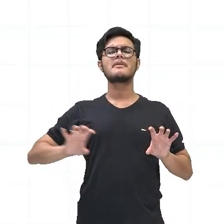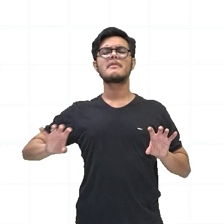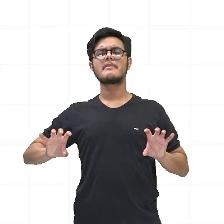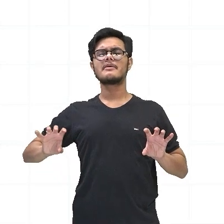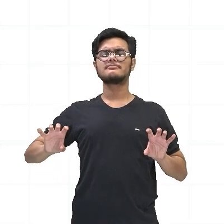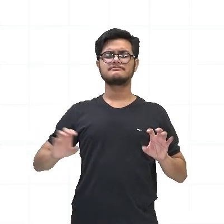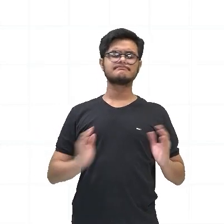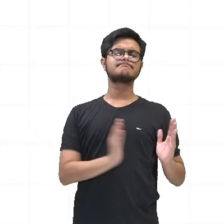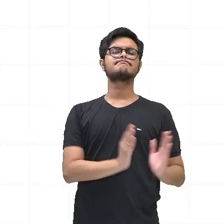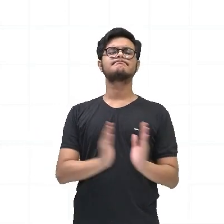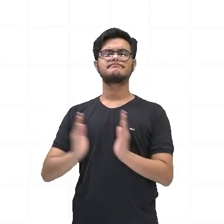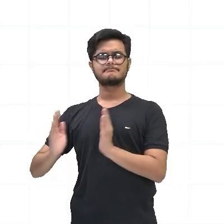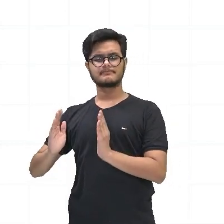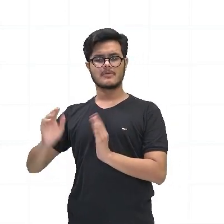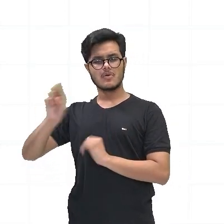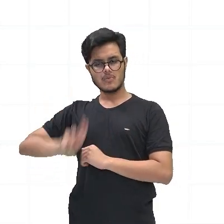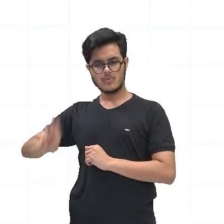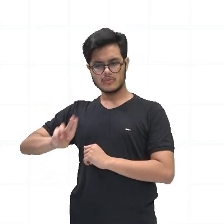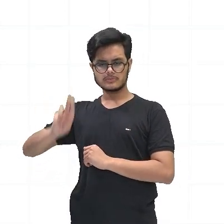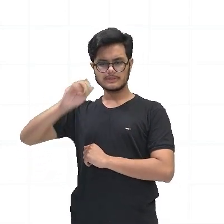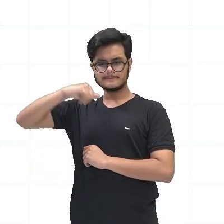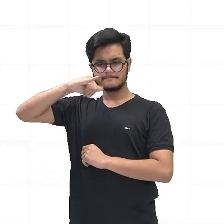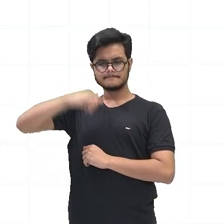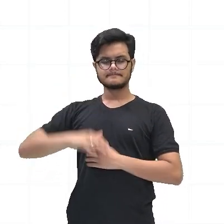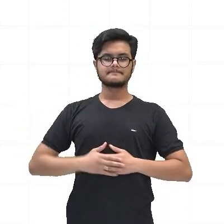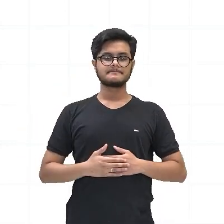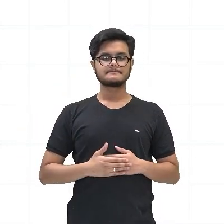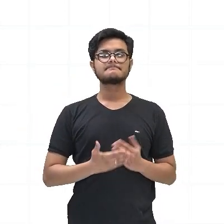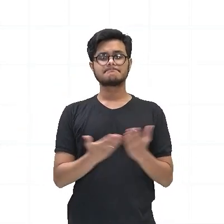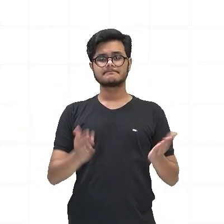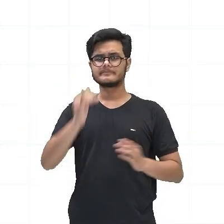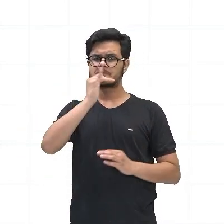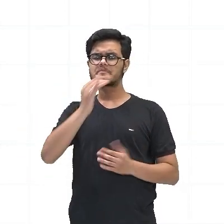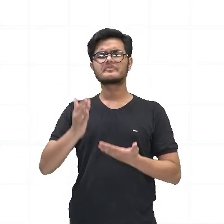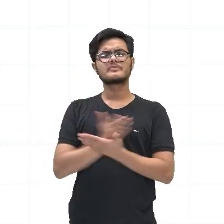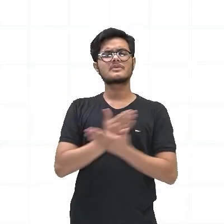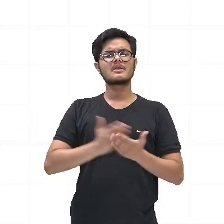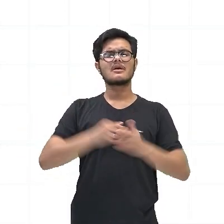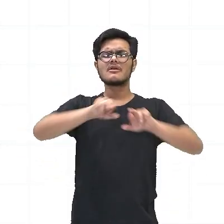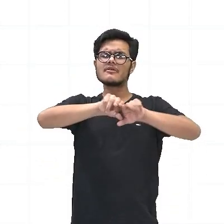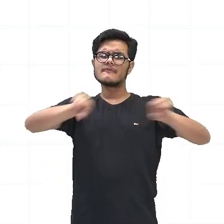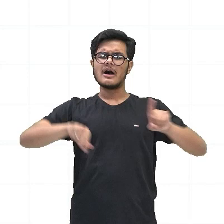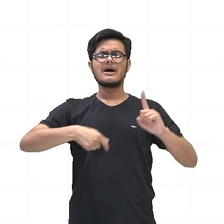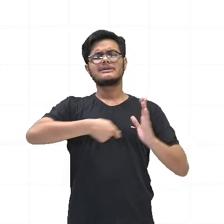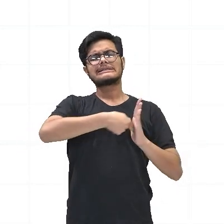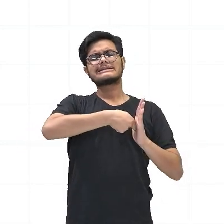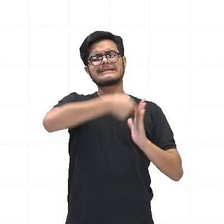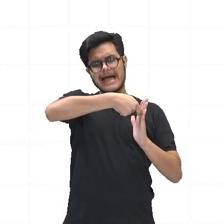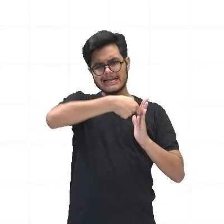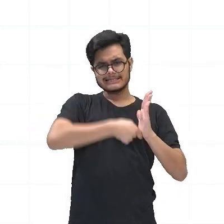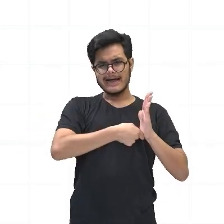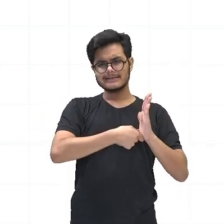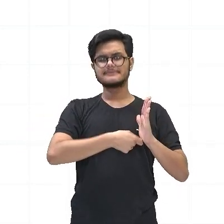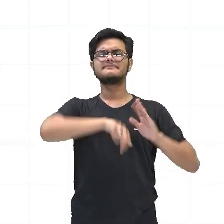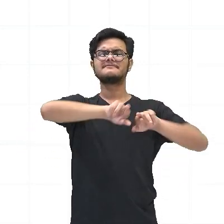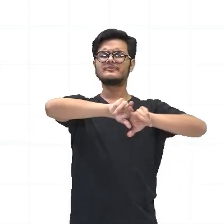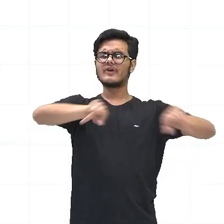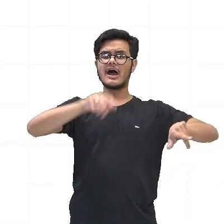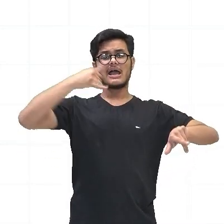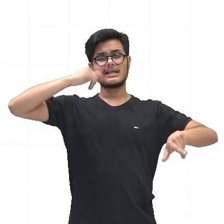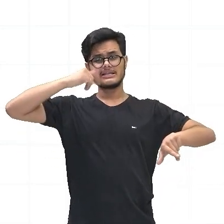é utilizada. Então nós temos aí, olha, ligação de dispositivos como geradores, resistores,